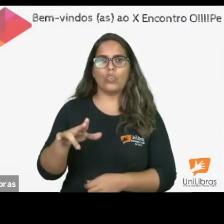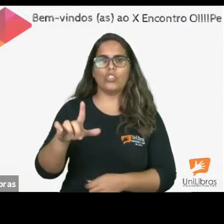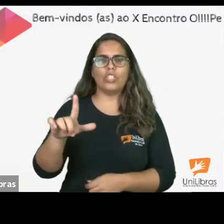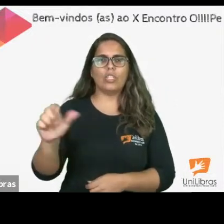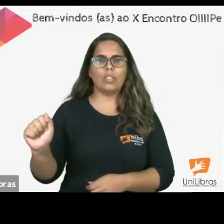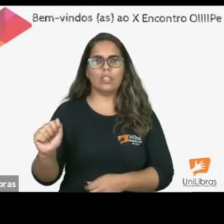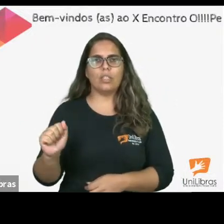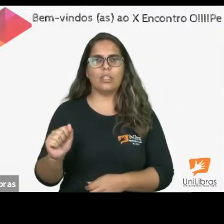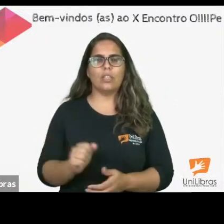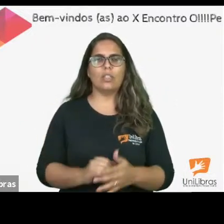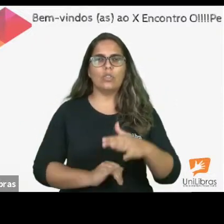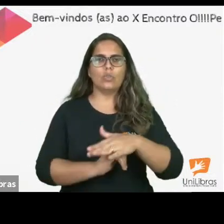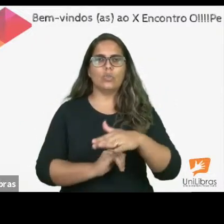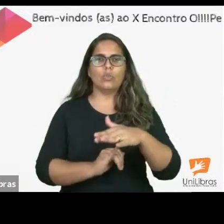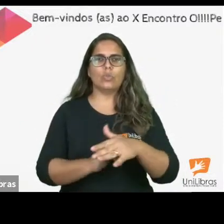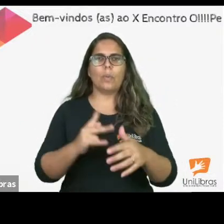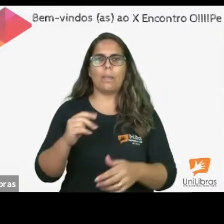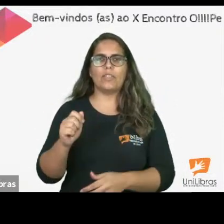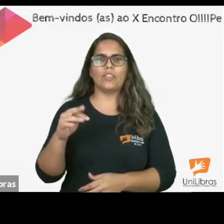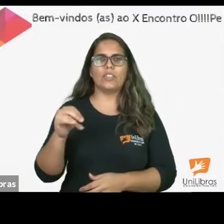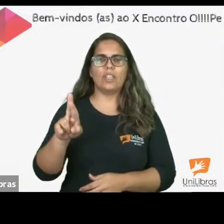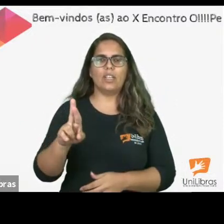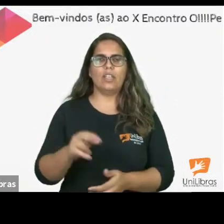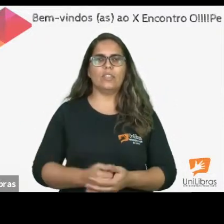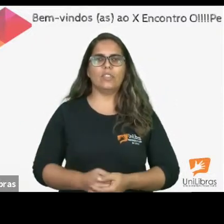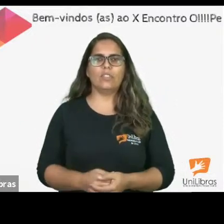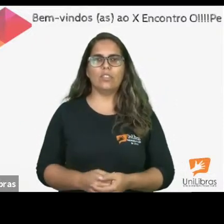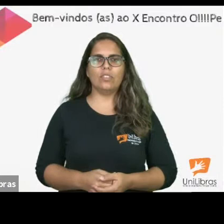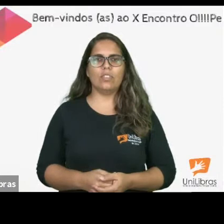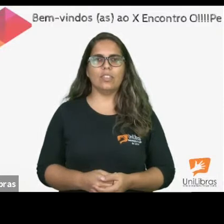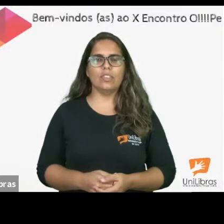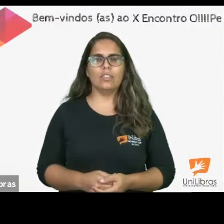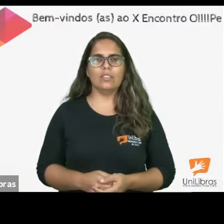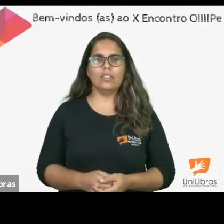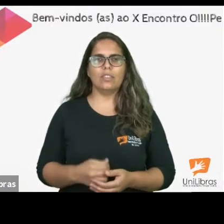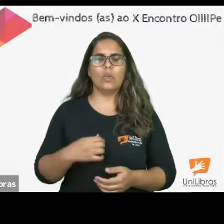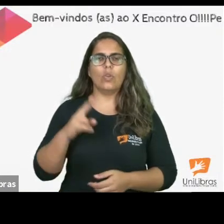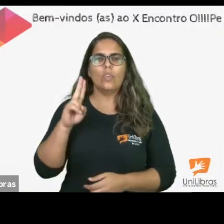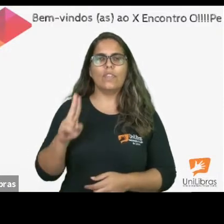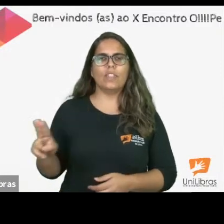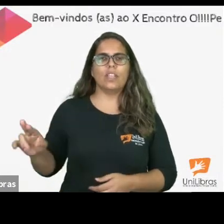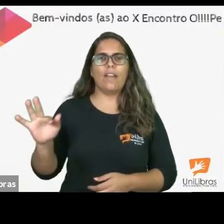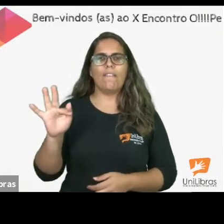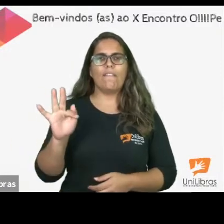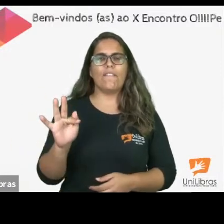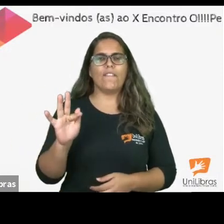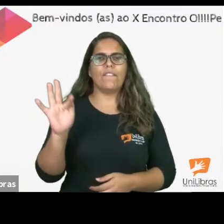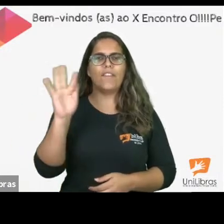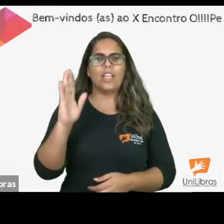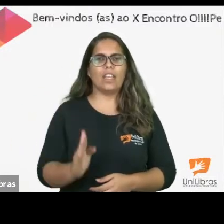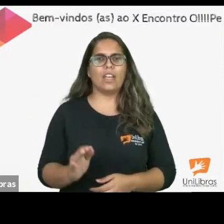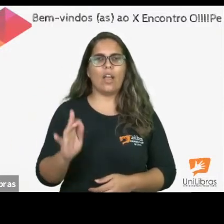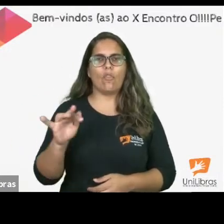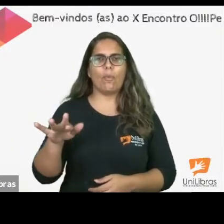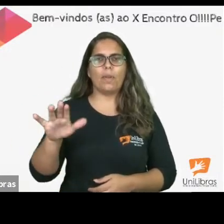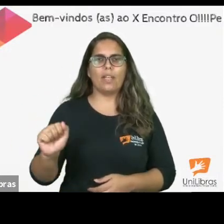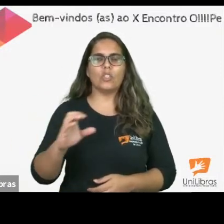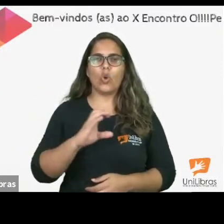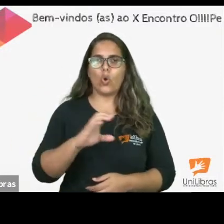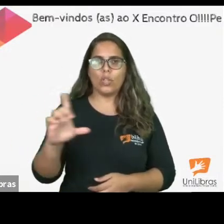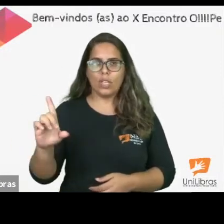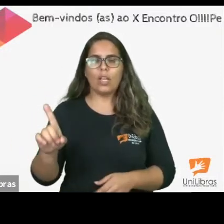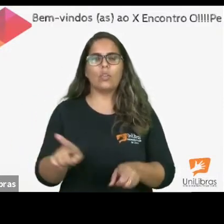Pasteur, professor associado da Universidade Federal Fluminense e coordenador do Laboratório